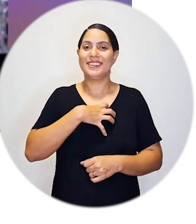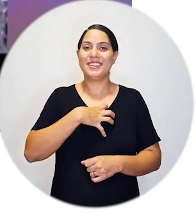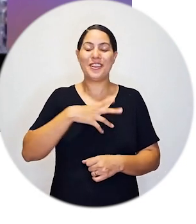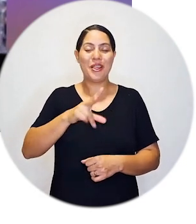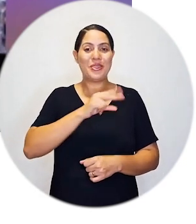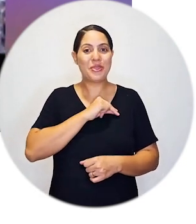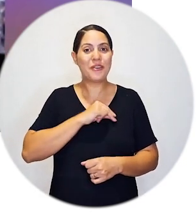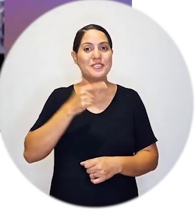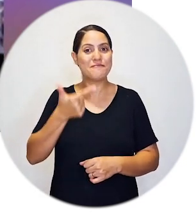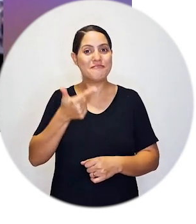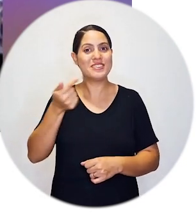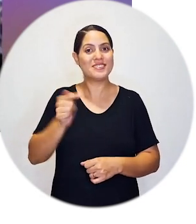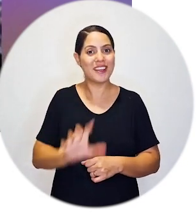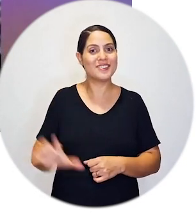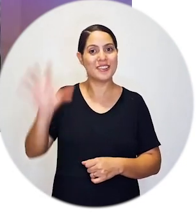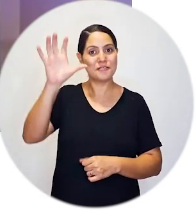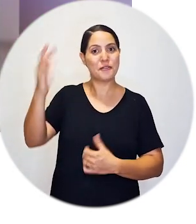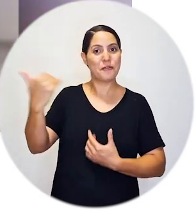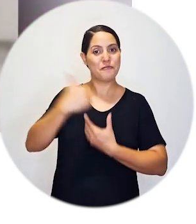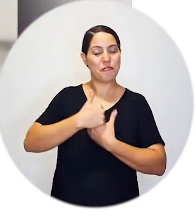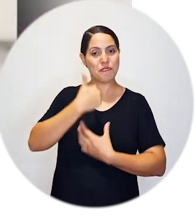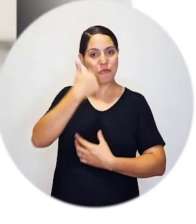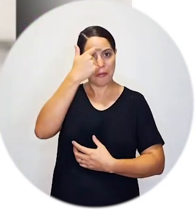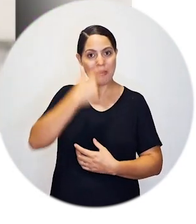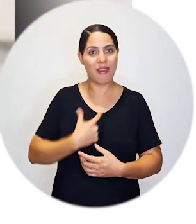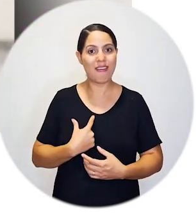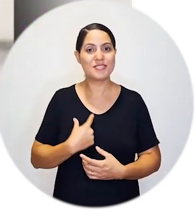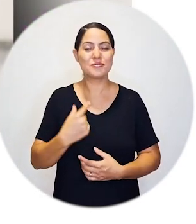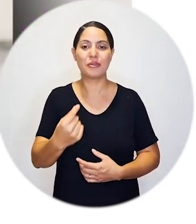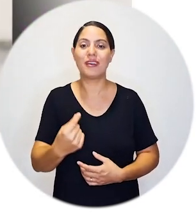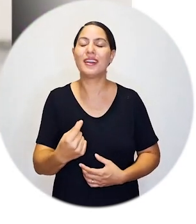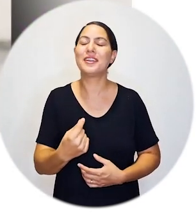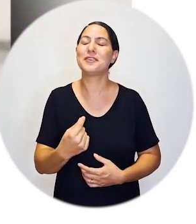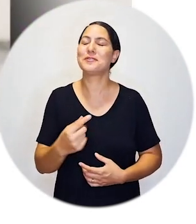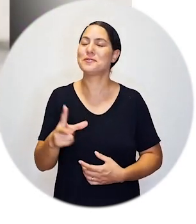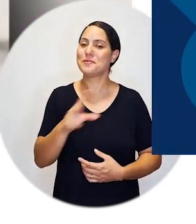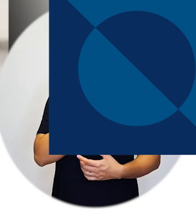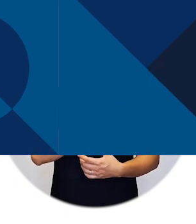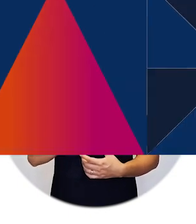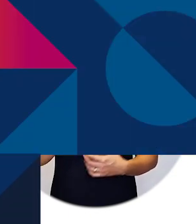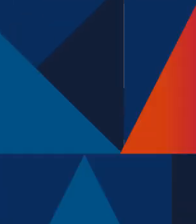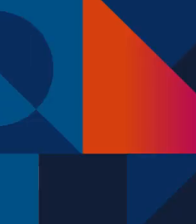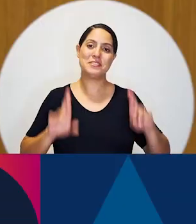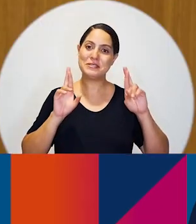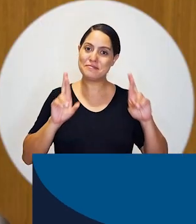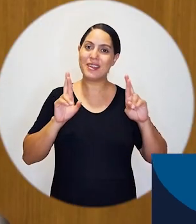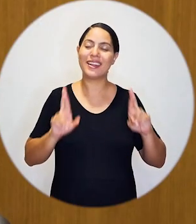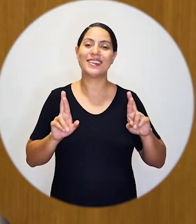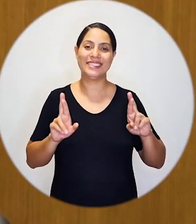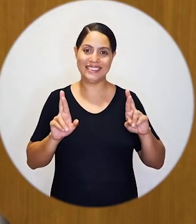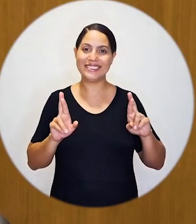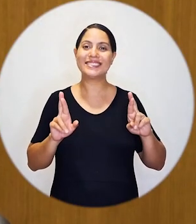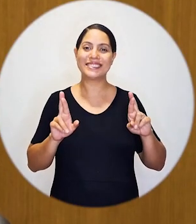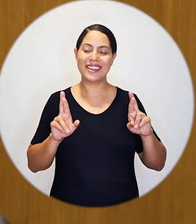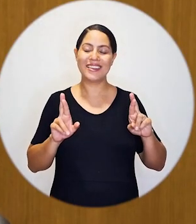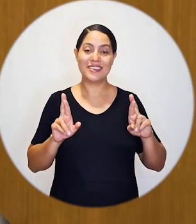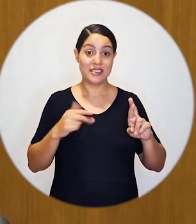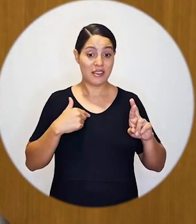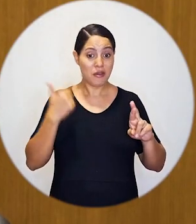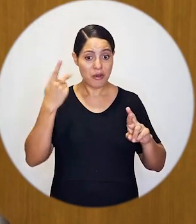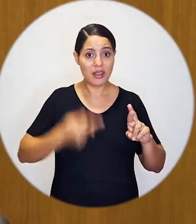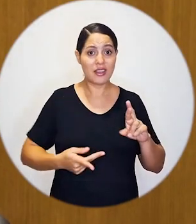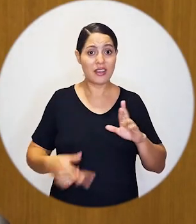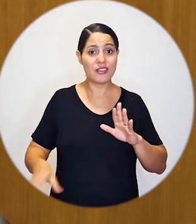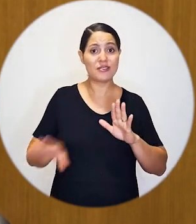os 27 votos de todas as seccionais do Brasil. Eles depositavam em mim essa esperança, de que quando eu chegasse